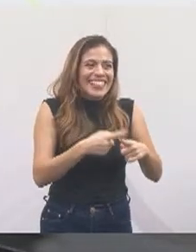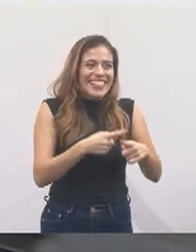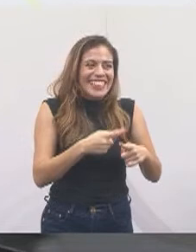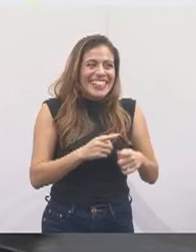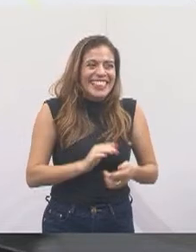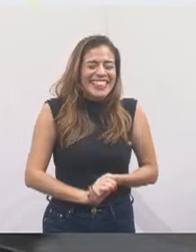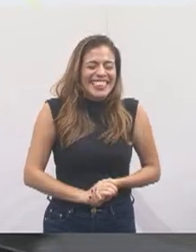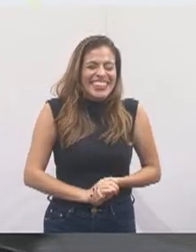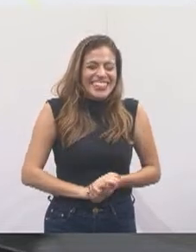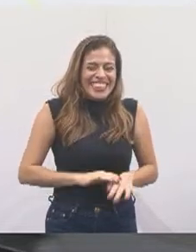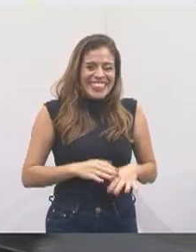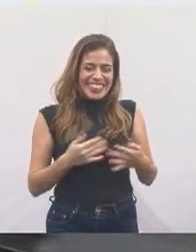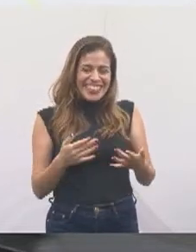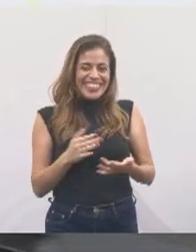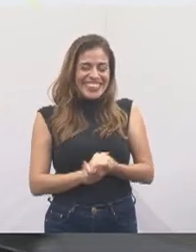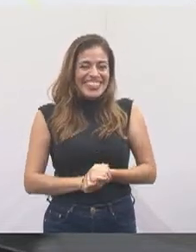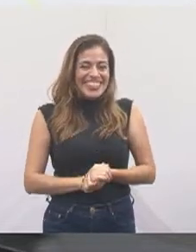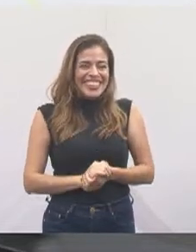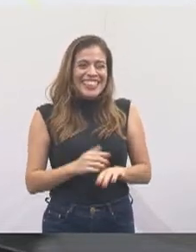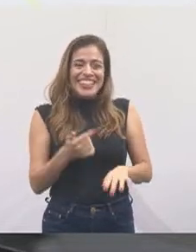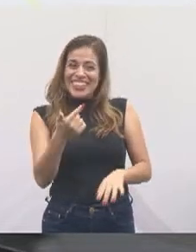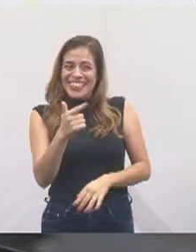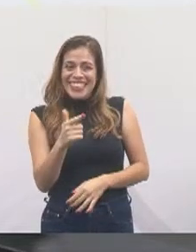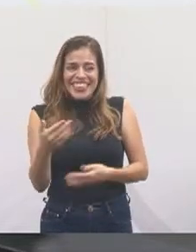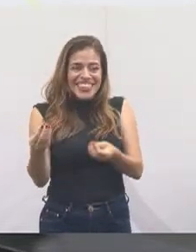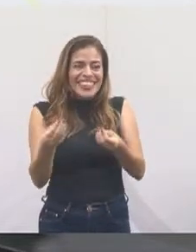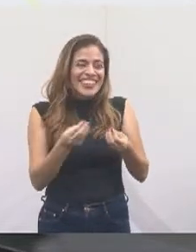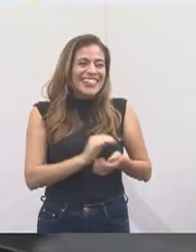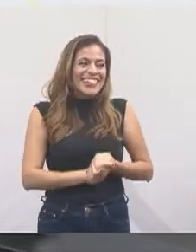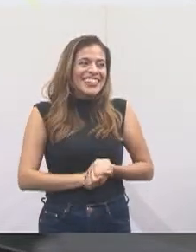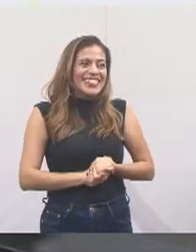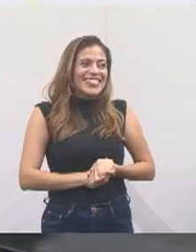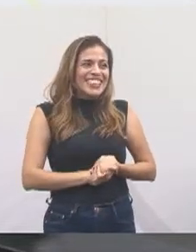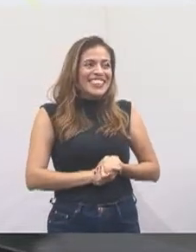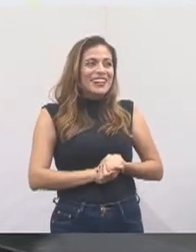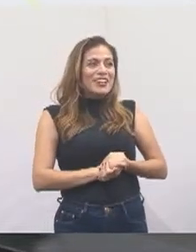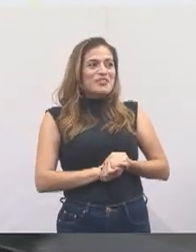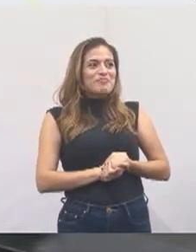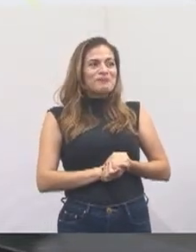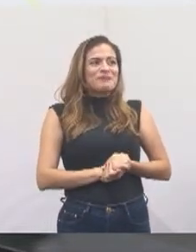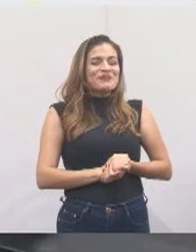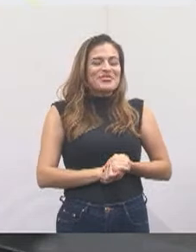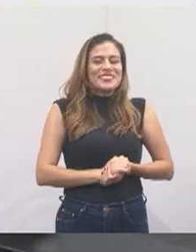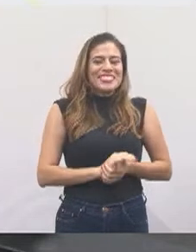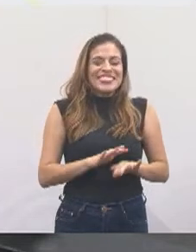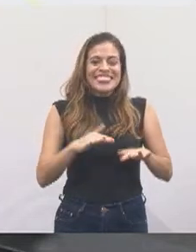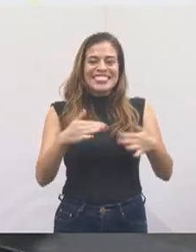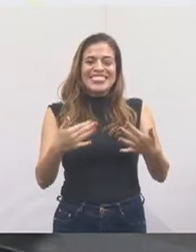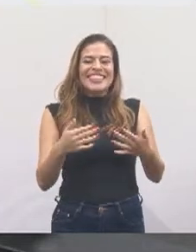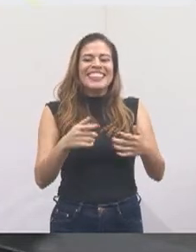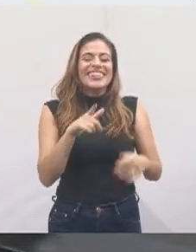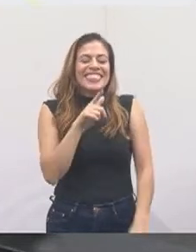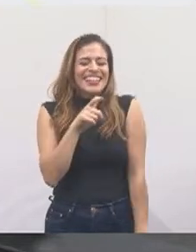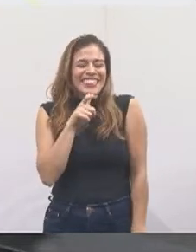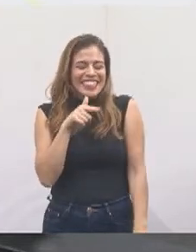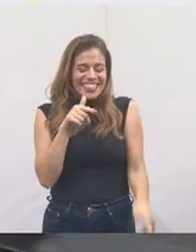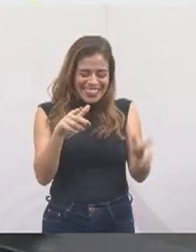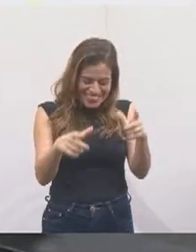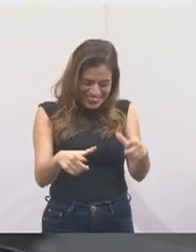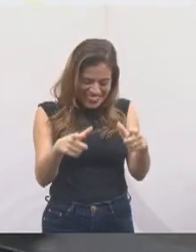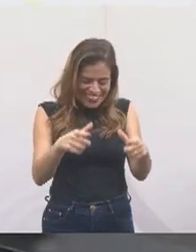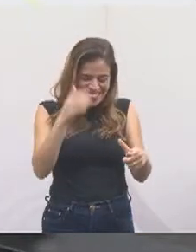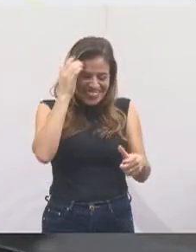não neste momento não há projeto para intervenção de outra parte do lago Qual o